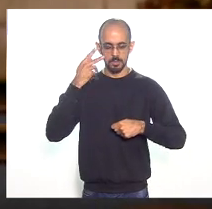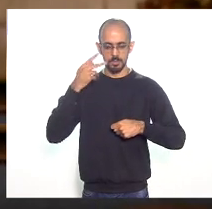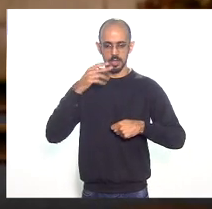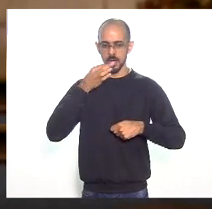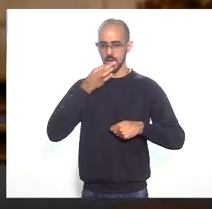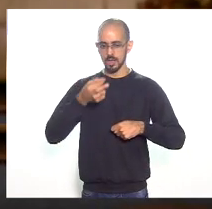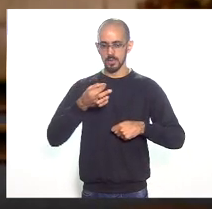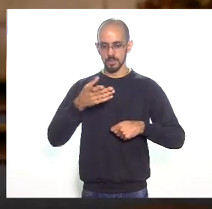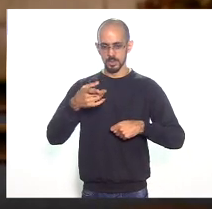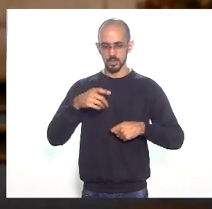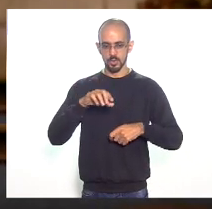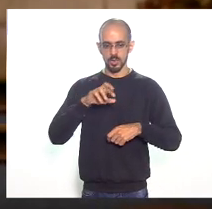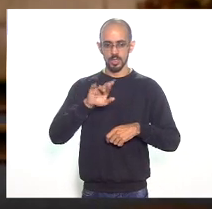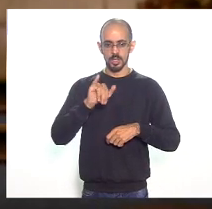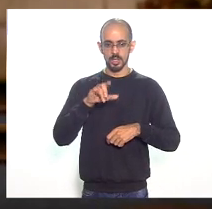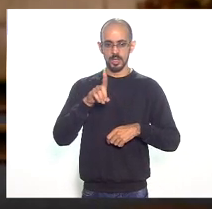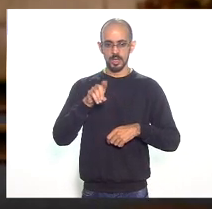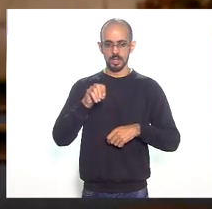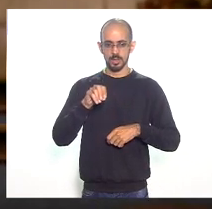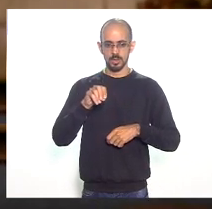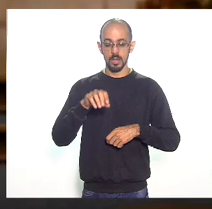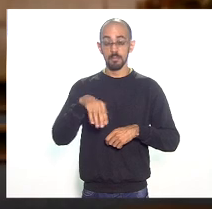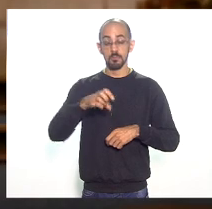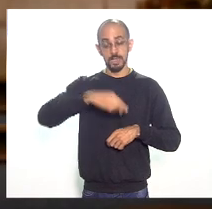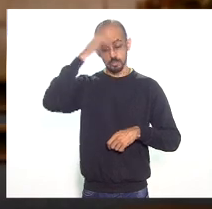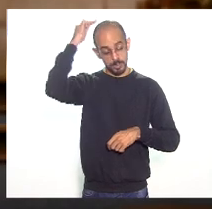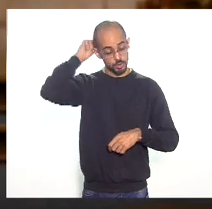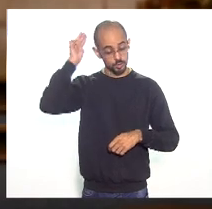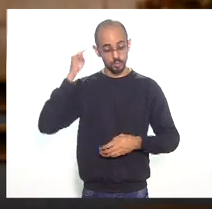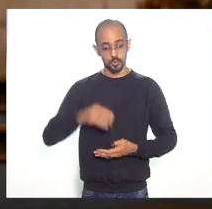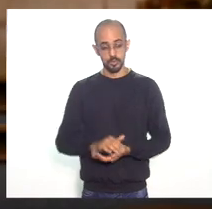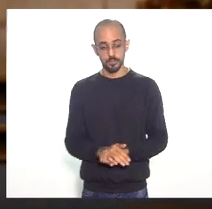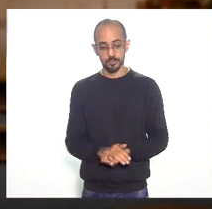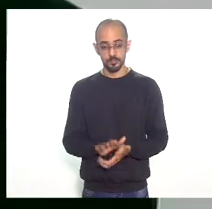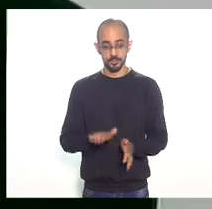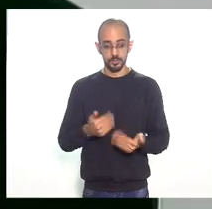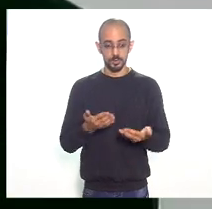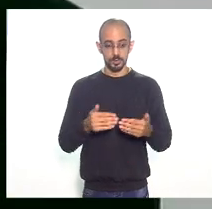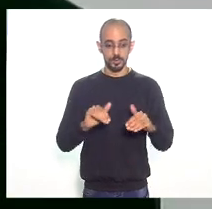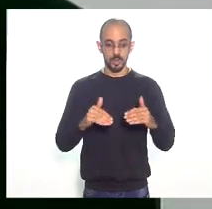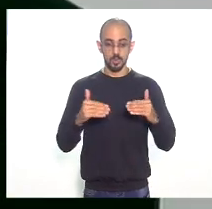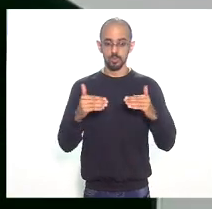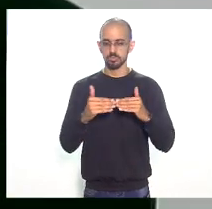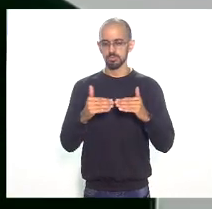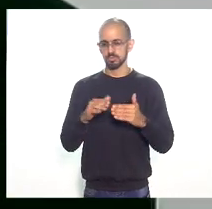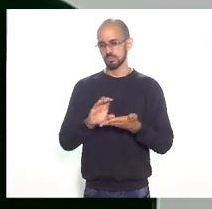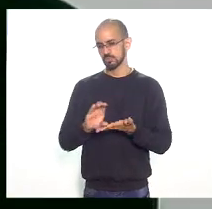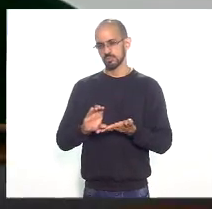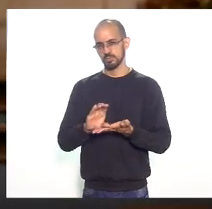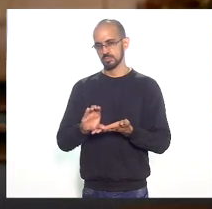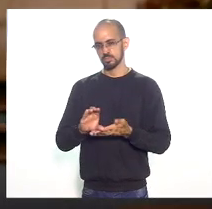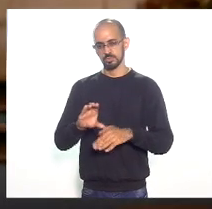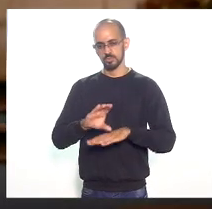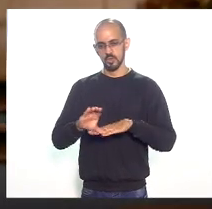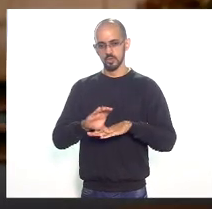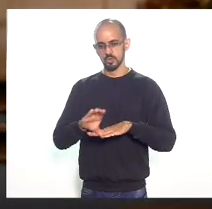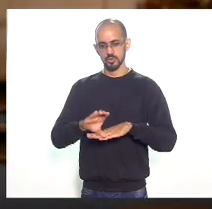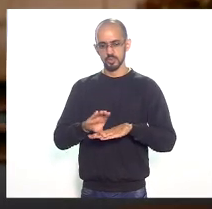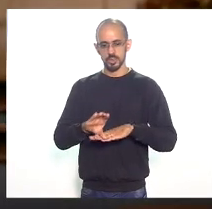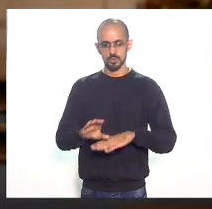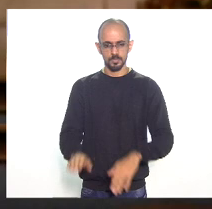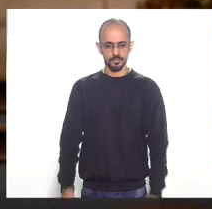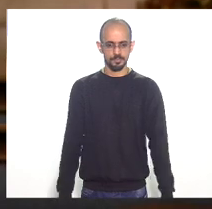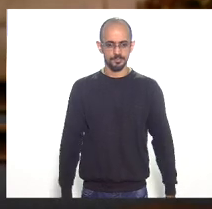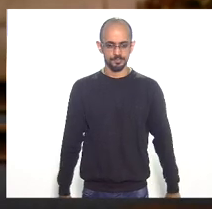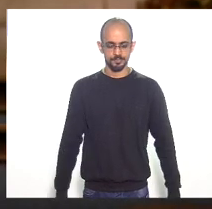Comissão de Constituição e Justiça, deputado Márcio Pacheco. Senhor presidente, pareceria pela constitucionalidade. Votem sempre parado, senhor